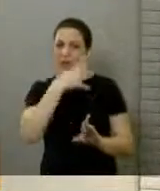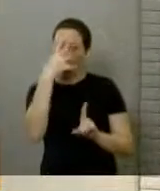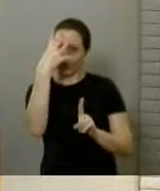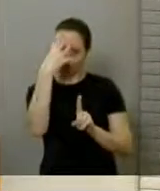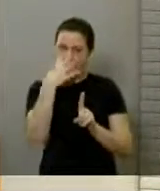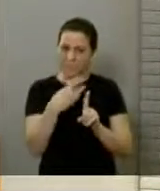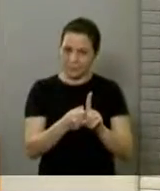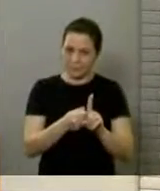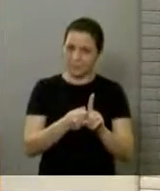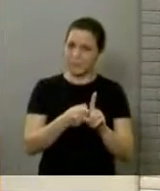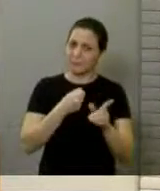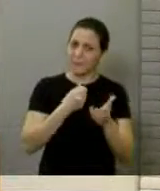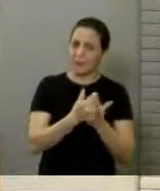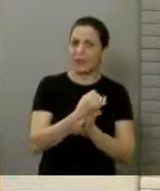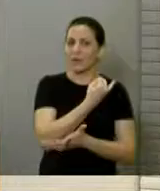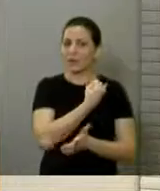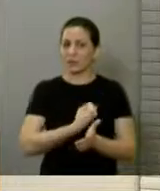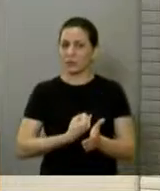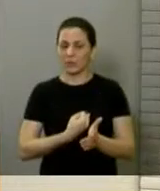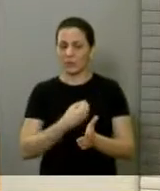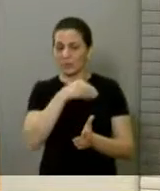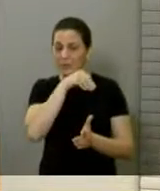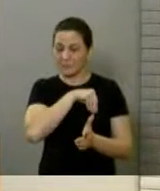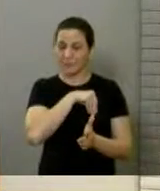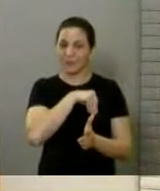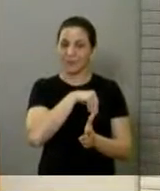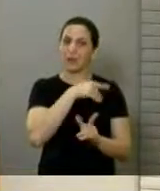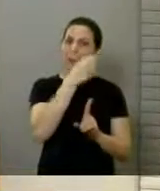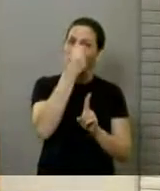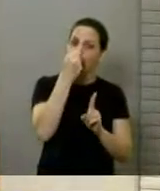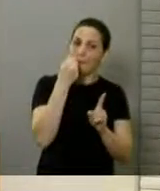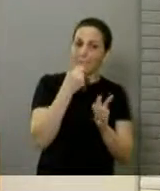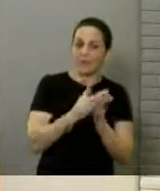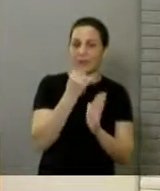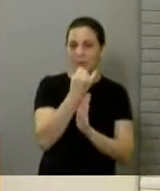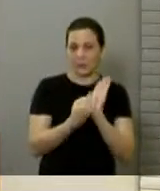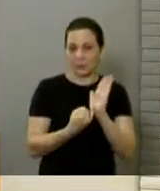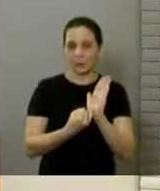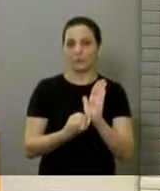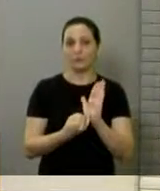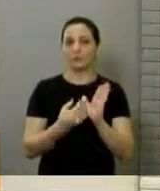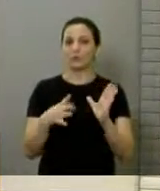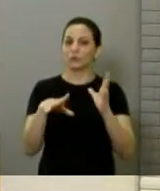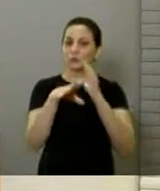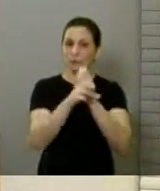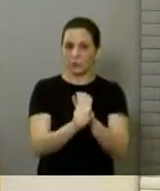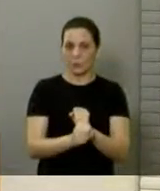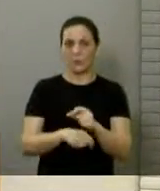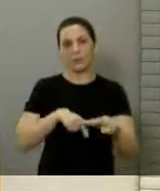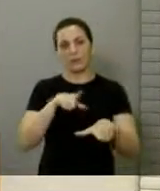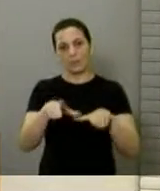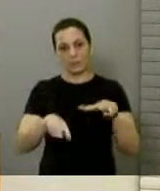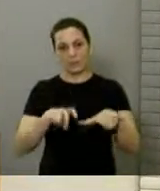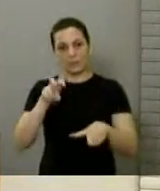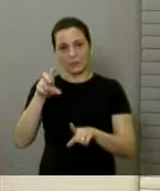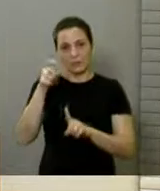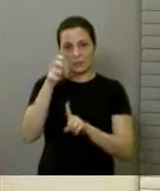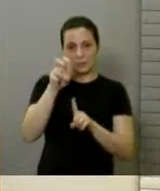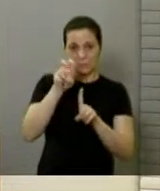trabalha é só para pagar imposto. Agora piorou. A nova conta que fizeram é que nós trabalhamos